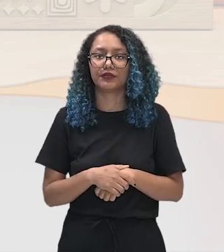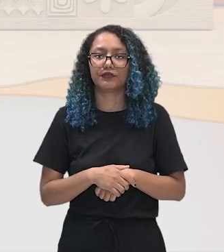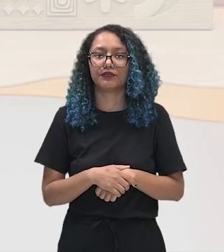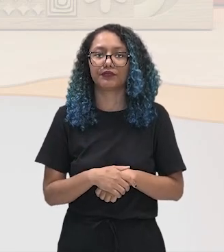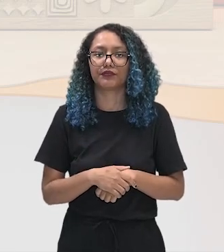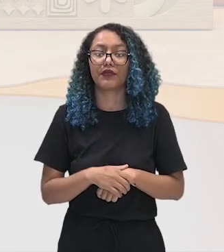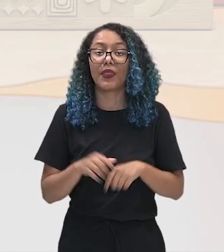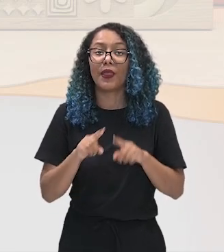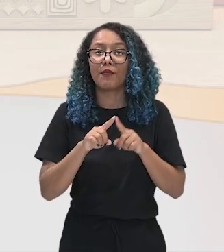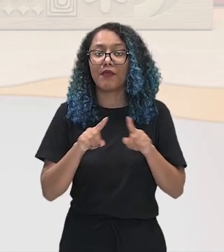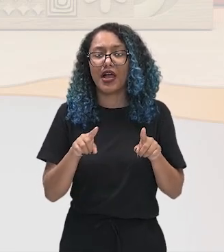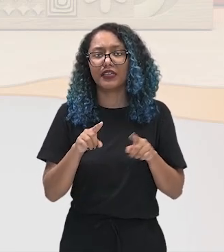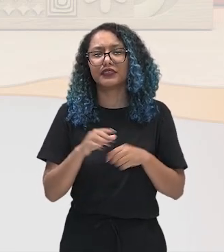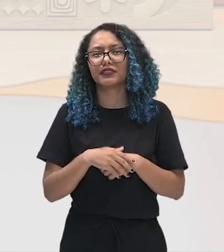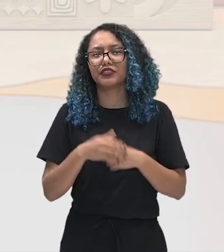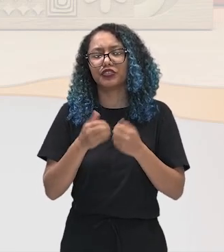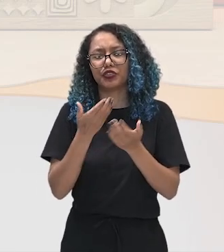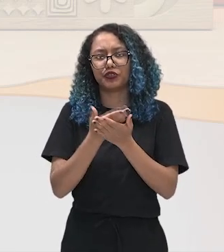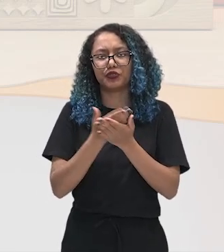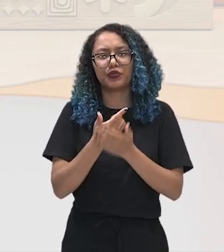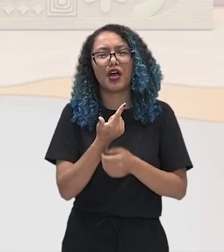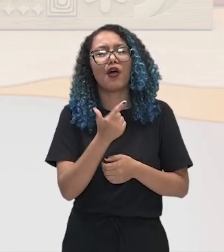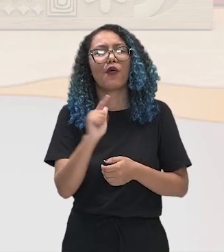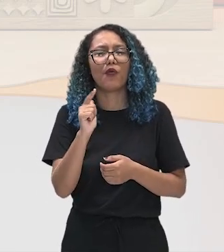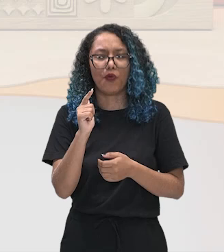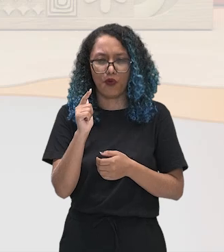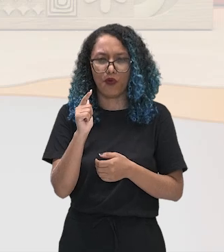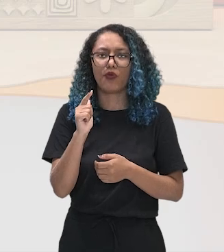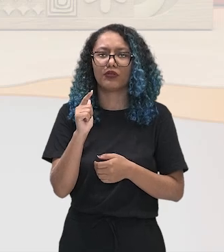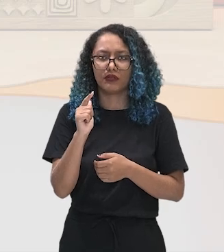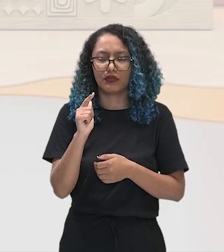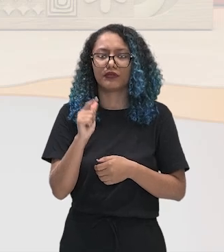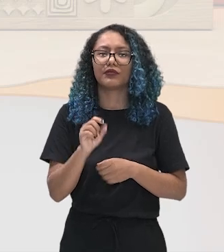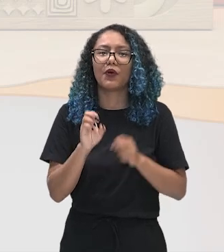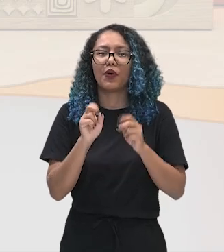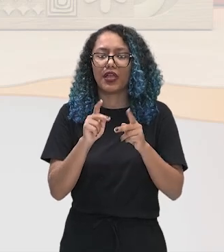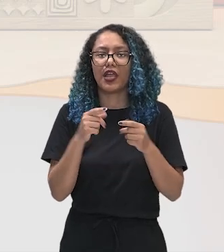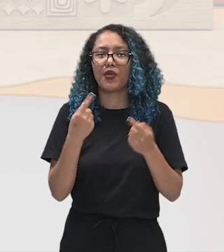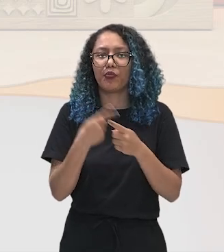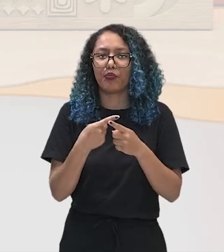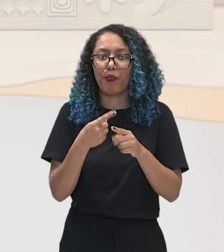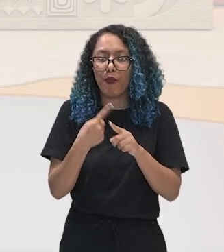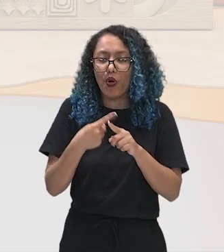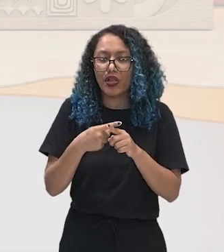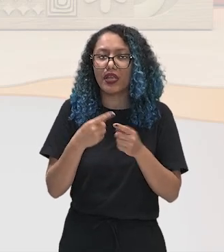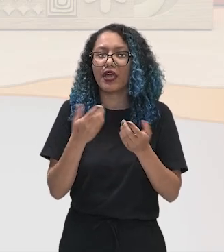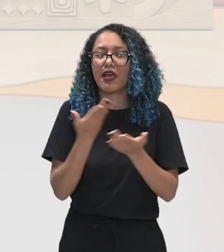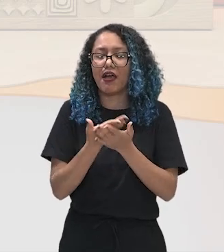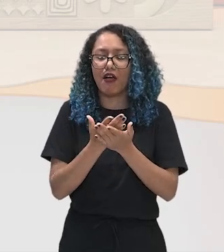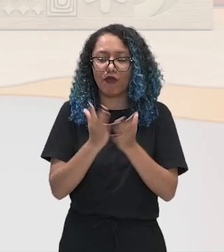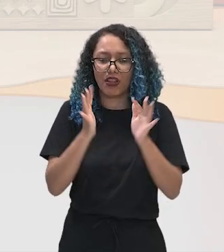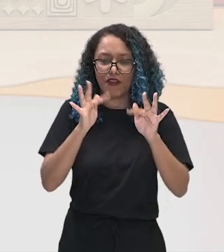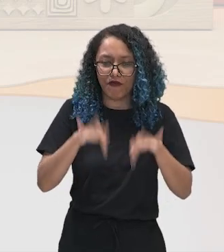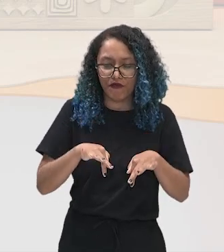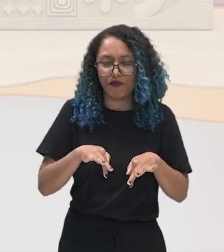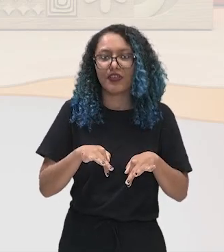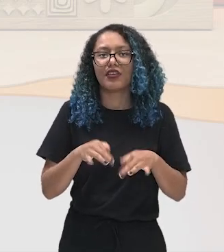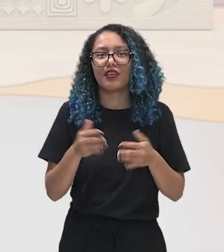isso, turminha, a gente vai deixar para uma próxima aula, porque a gente encerra a nossa viagem